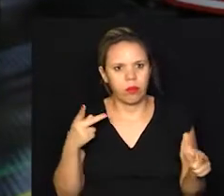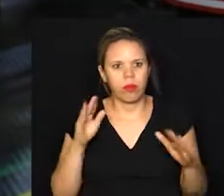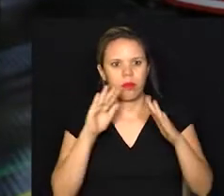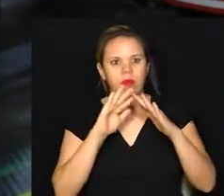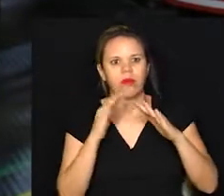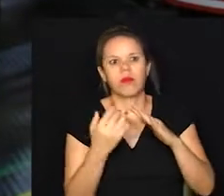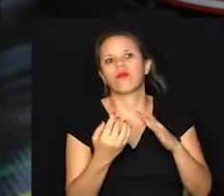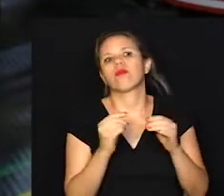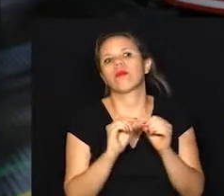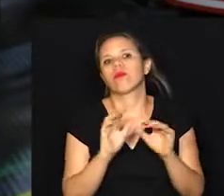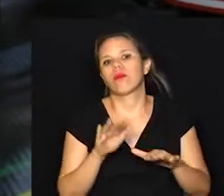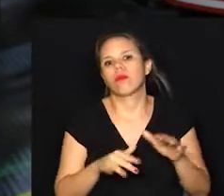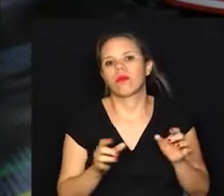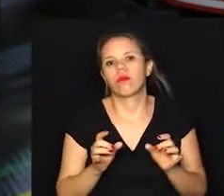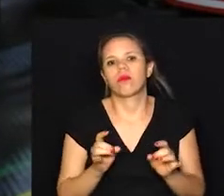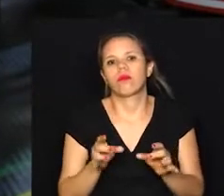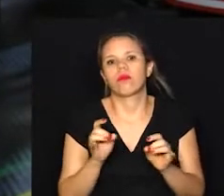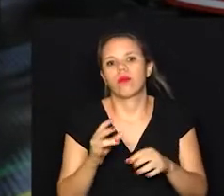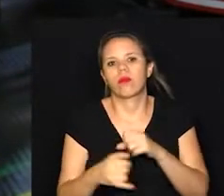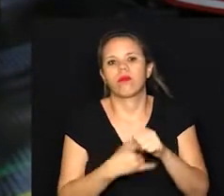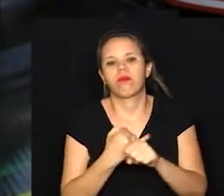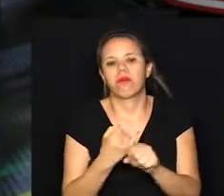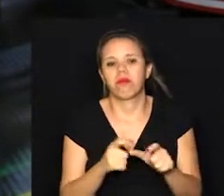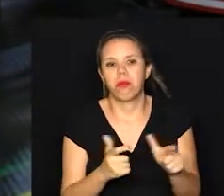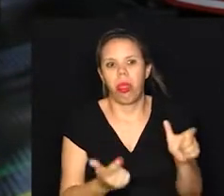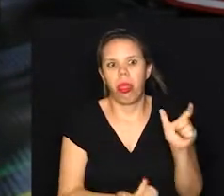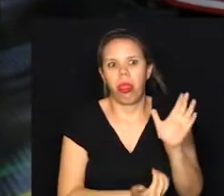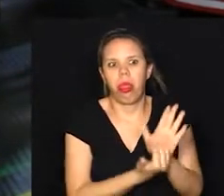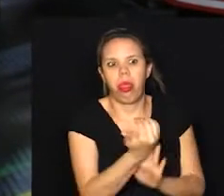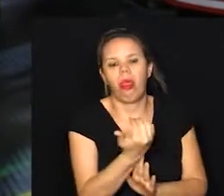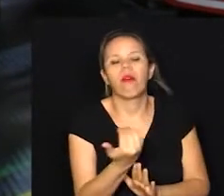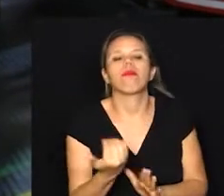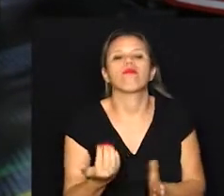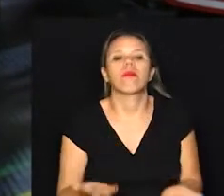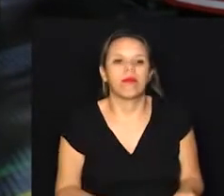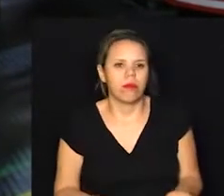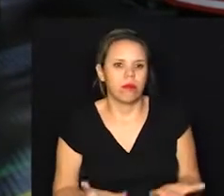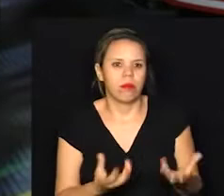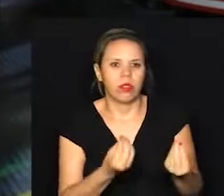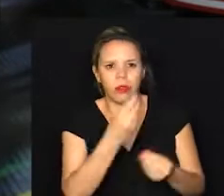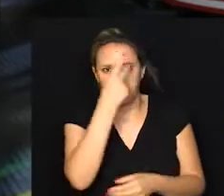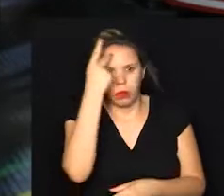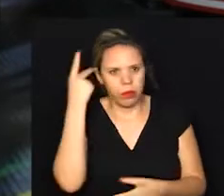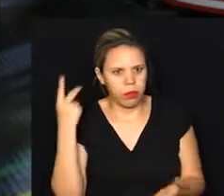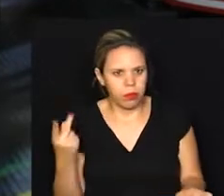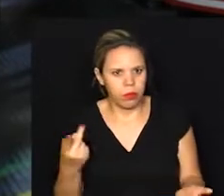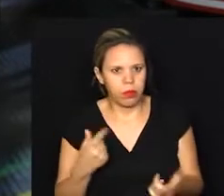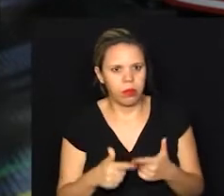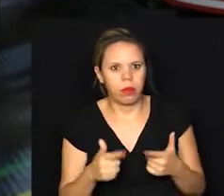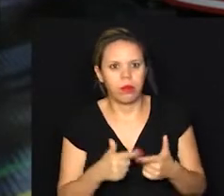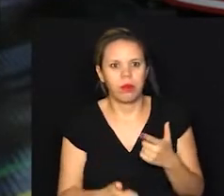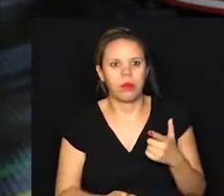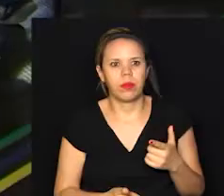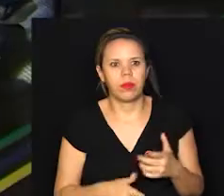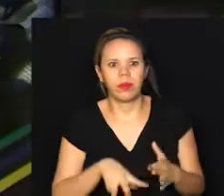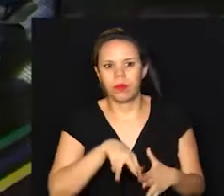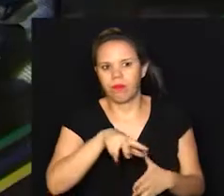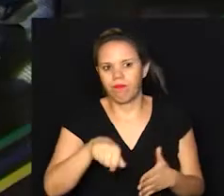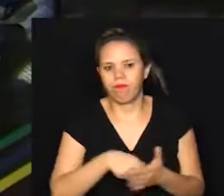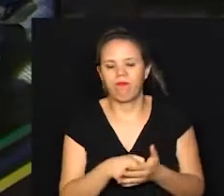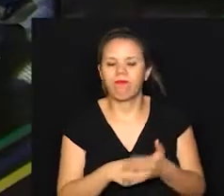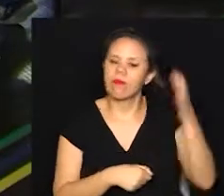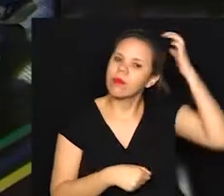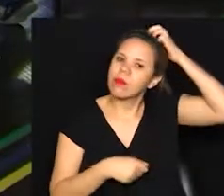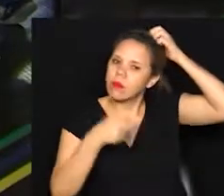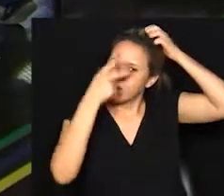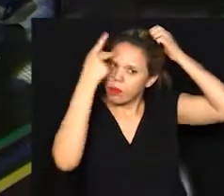ficou em casa. Com isso, as vendas pela internet cresceram. E foi aí que muita gente caiu no golpe. A